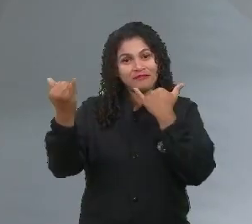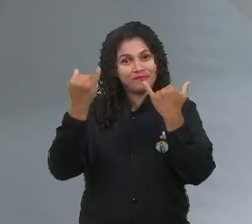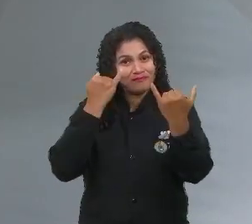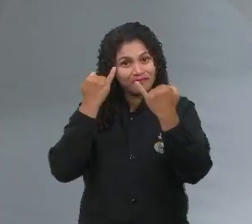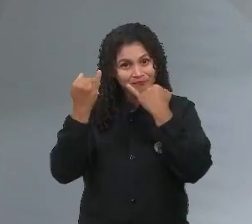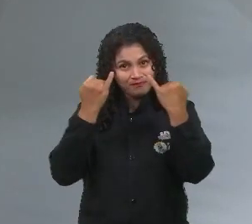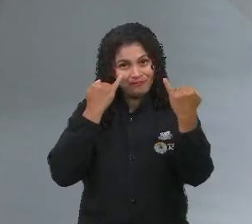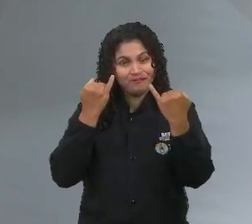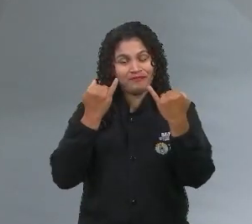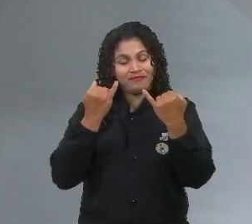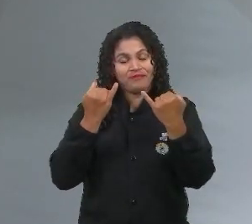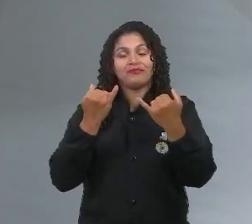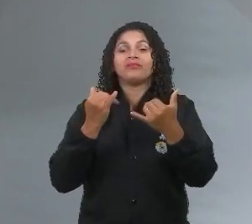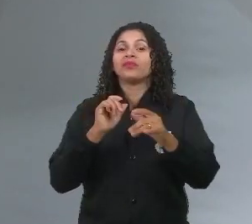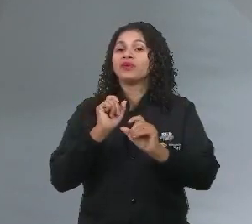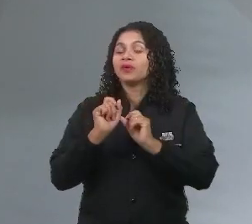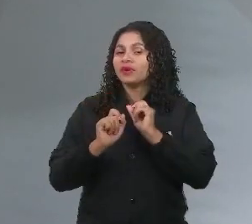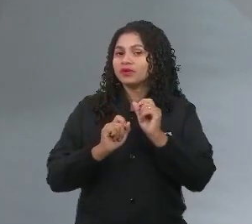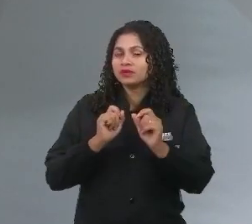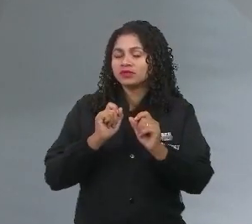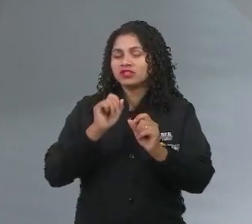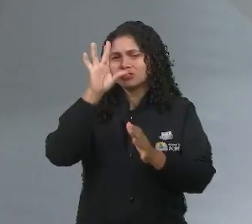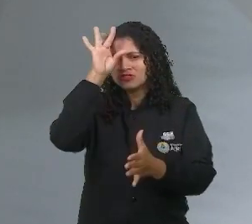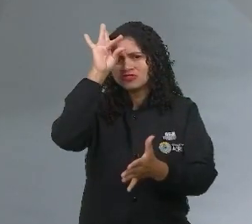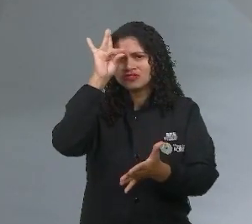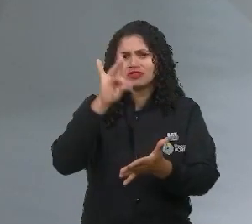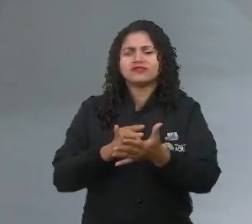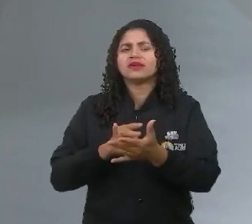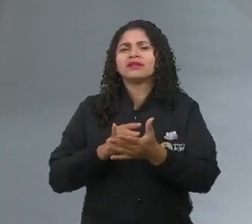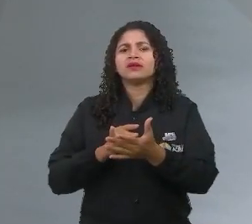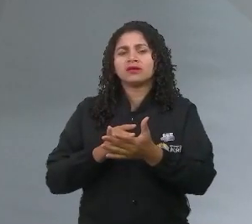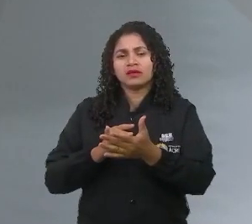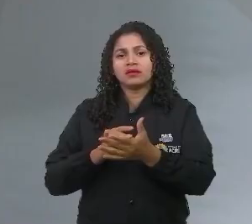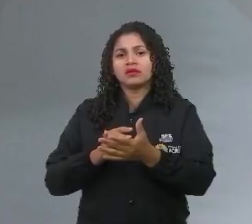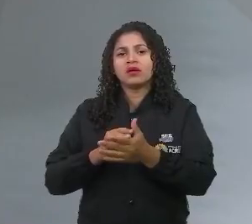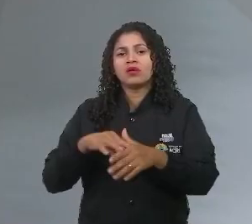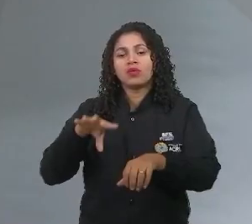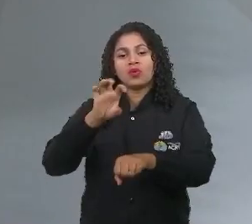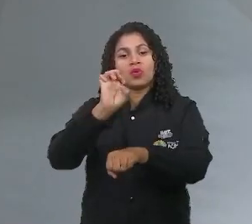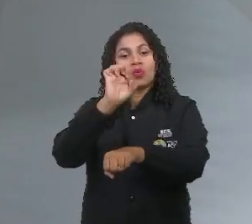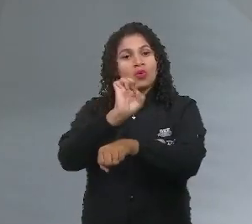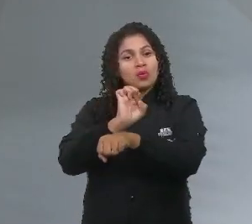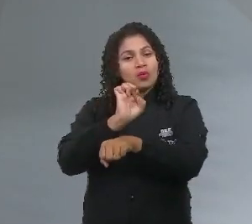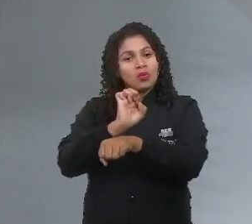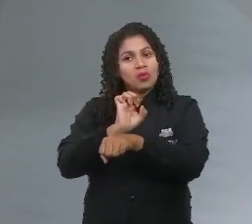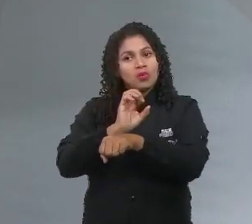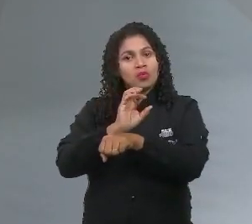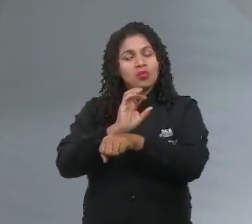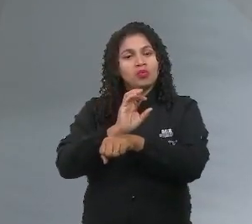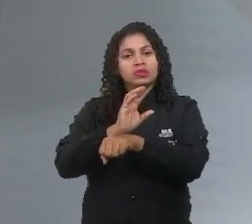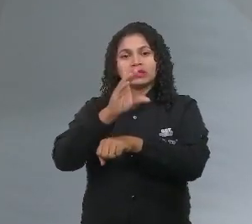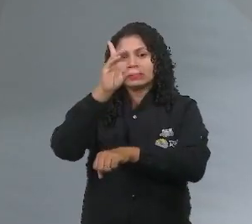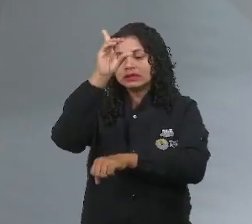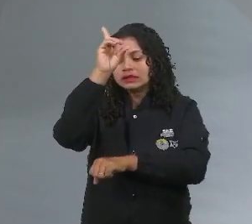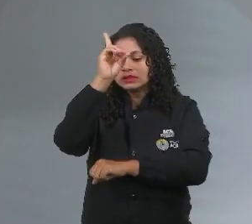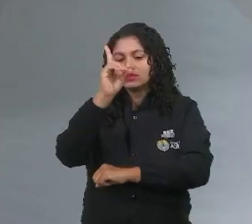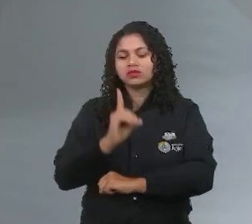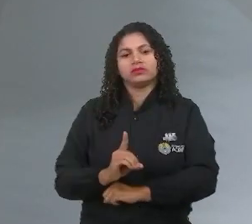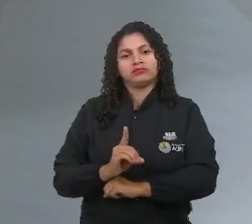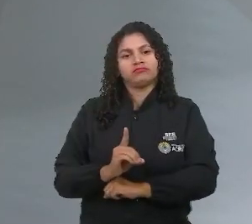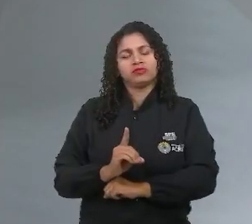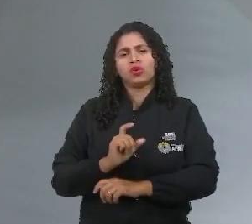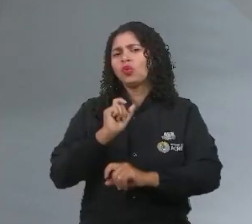o Estado Democrático de Direito. O Estado Democrático de Direito, ele é isento do arbítrio. O que é